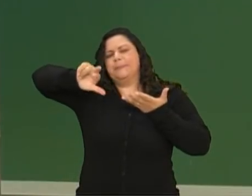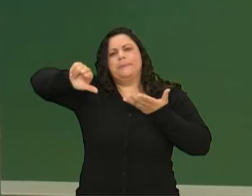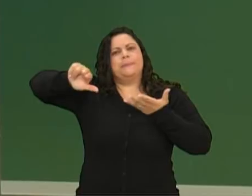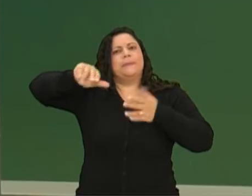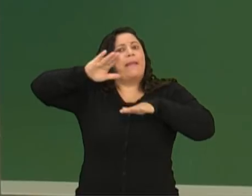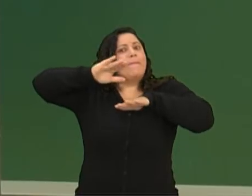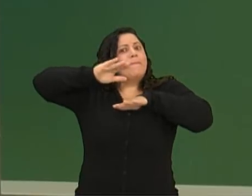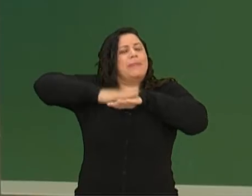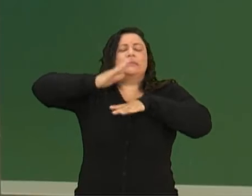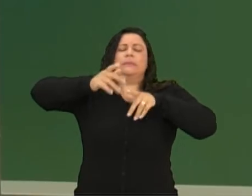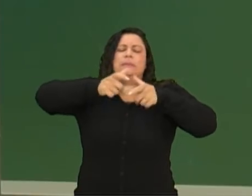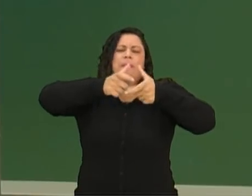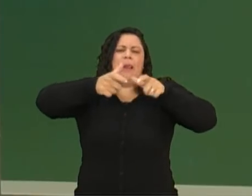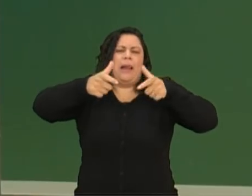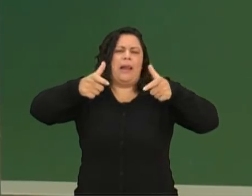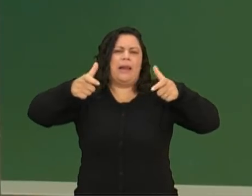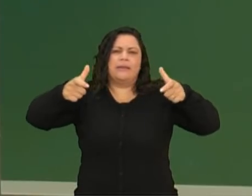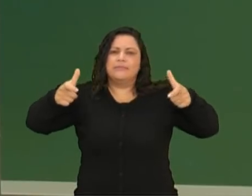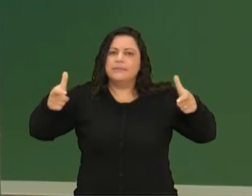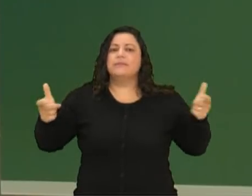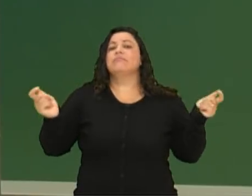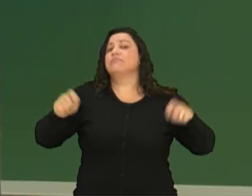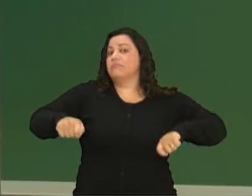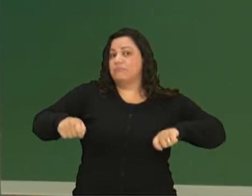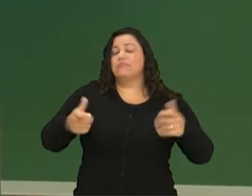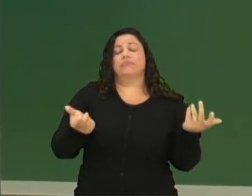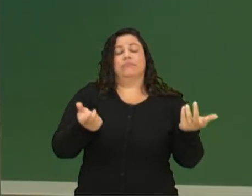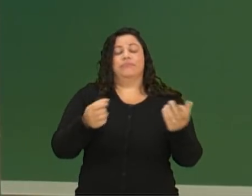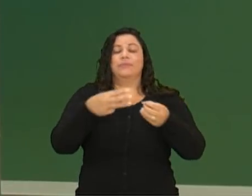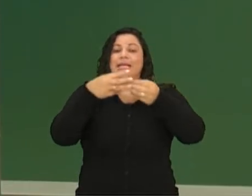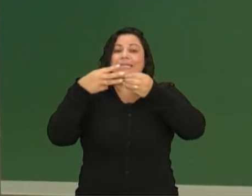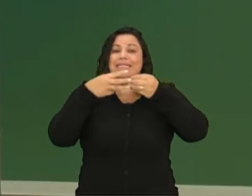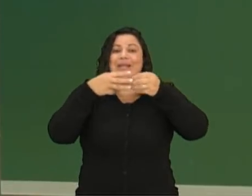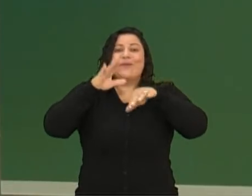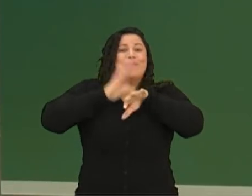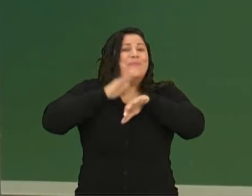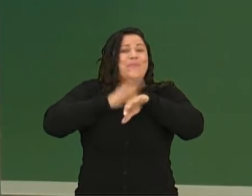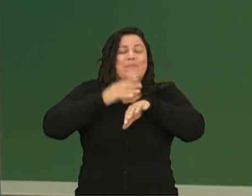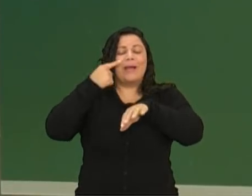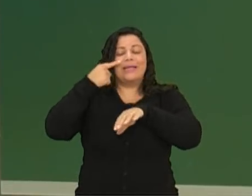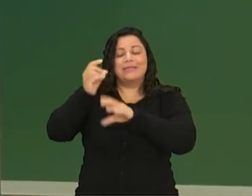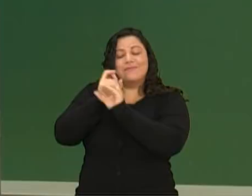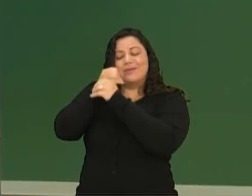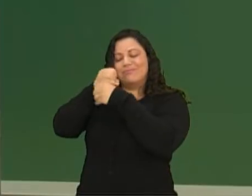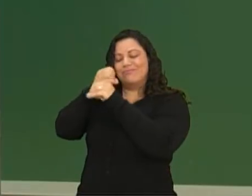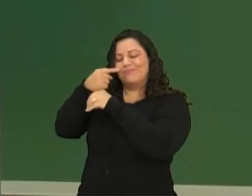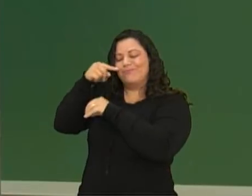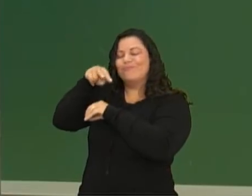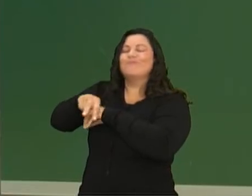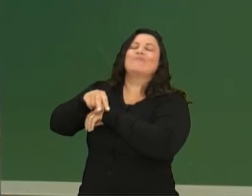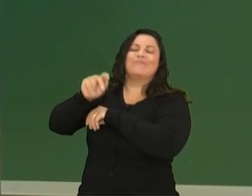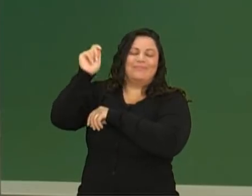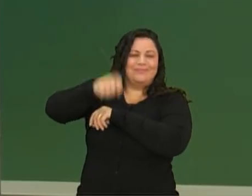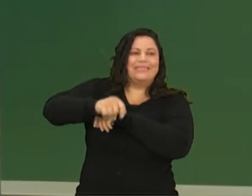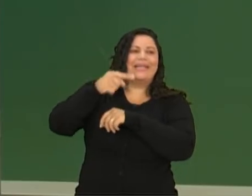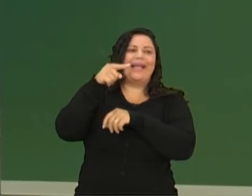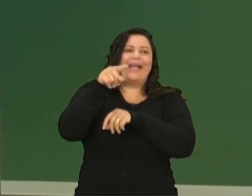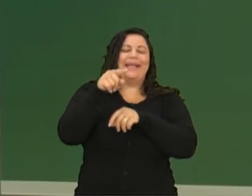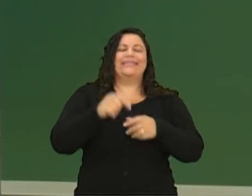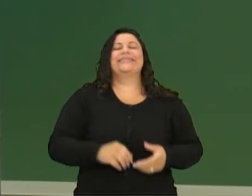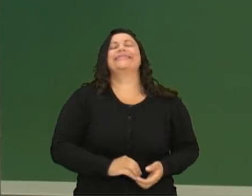avaliando o sangue no microscópio, né, lá no laboratório, a célula que mais se vê é essa, o glóbulo vermelho,